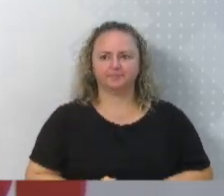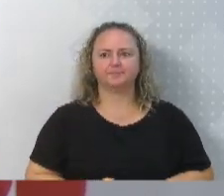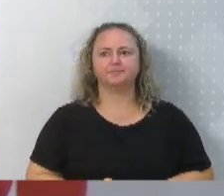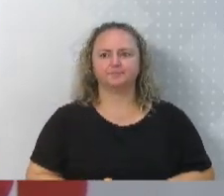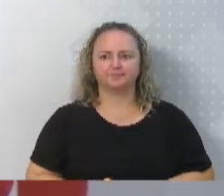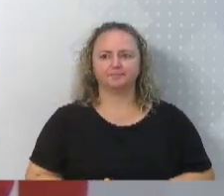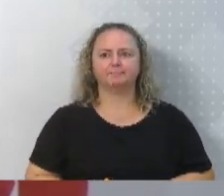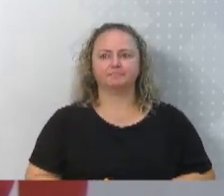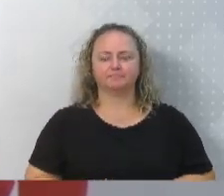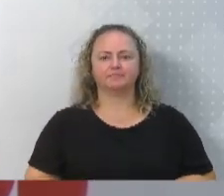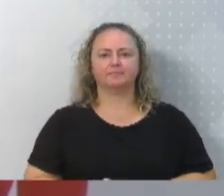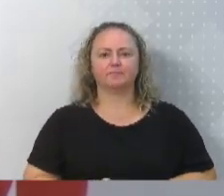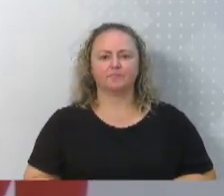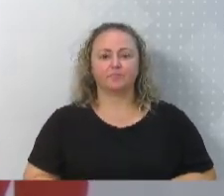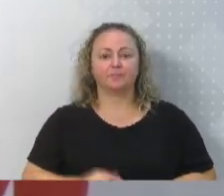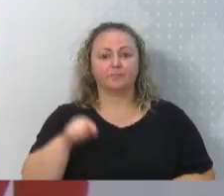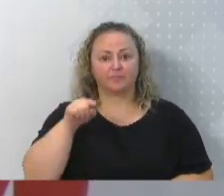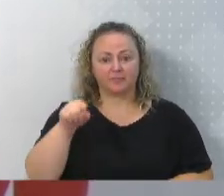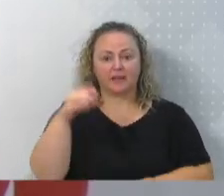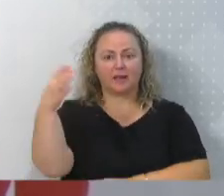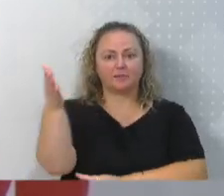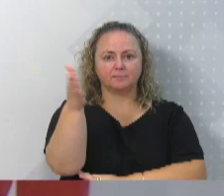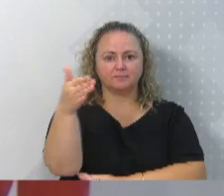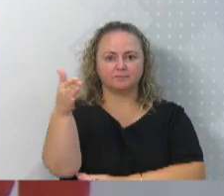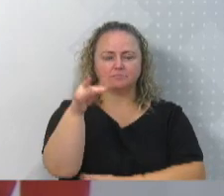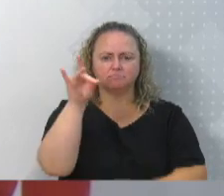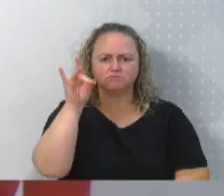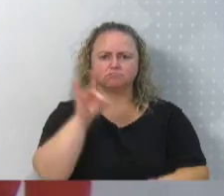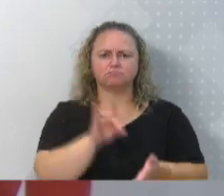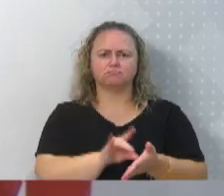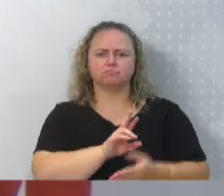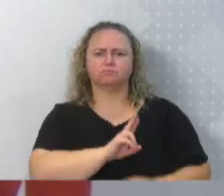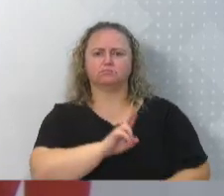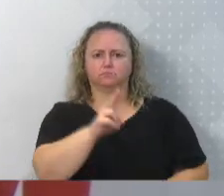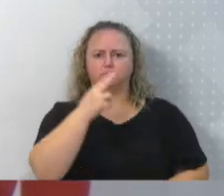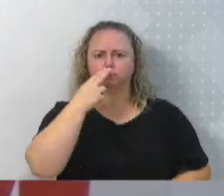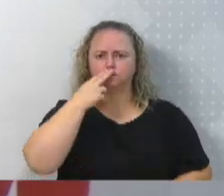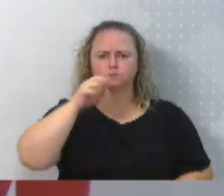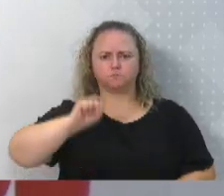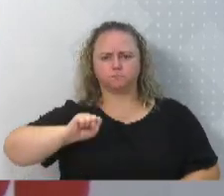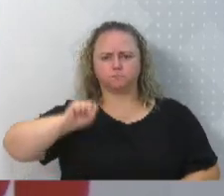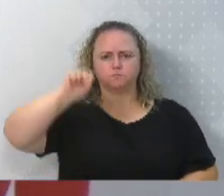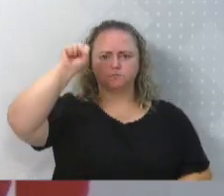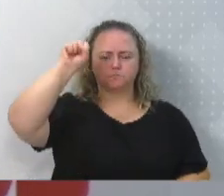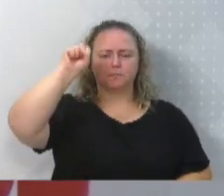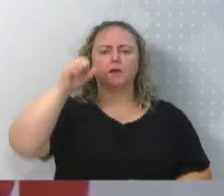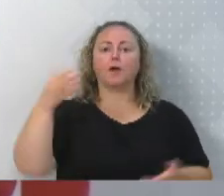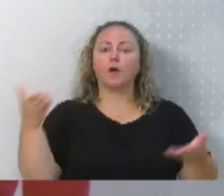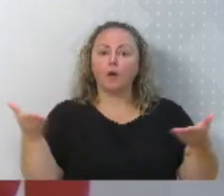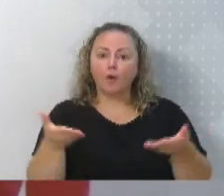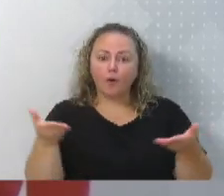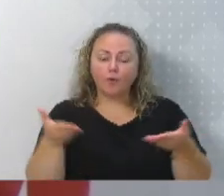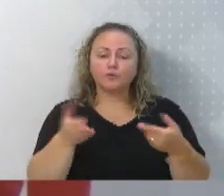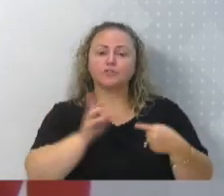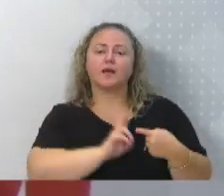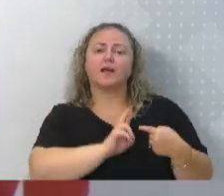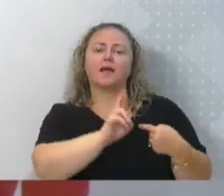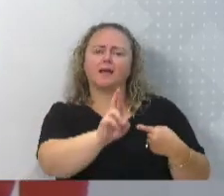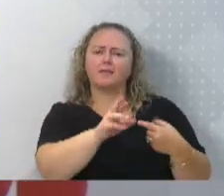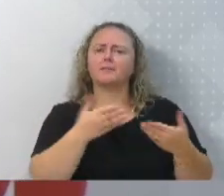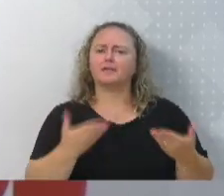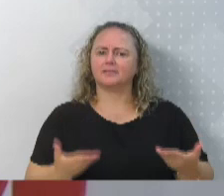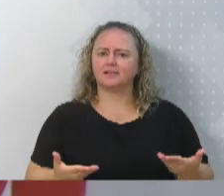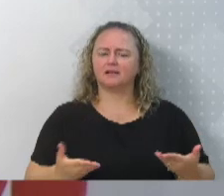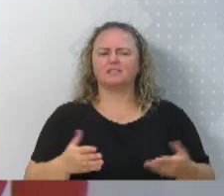que outro hora representava o combate ao nazismo né hoje ainda representa muita coisa né Às vezes pode